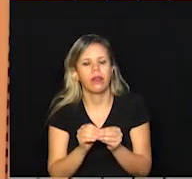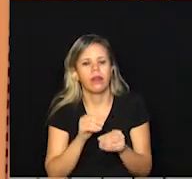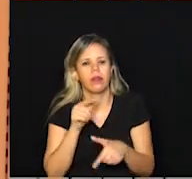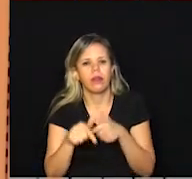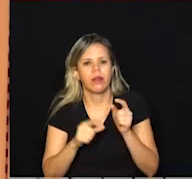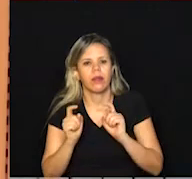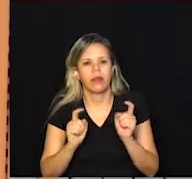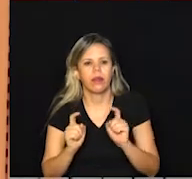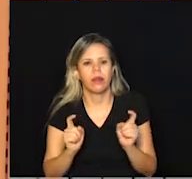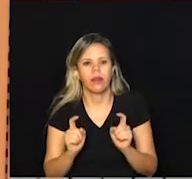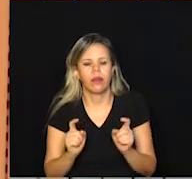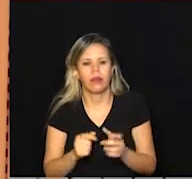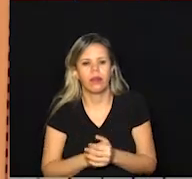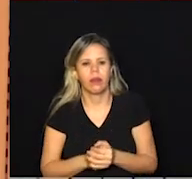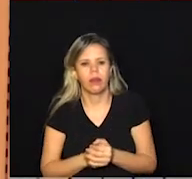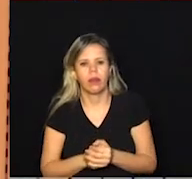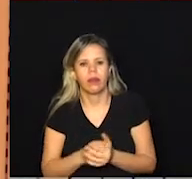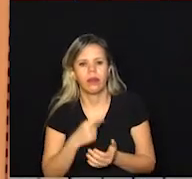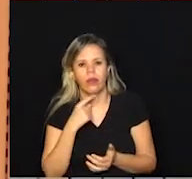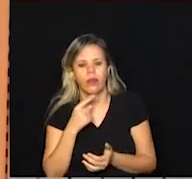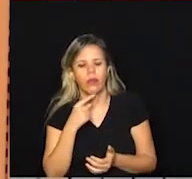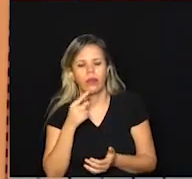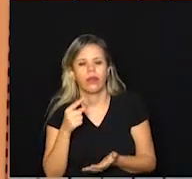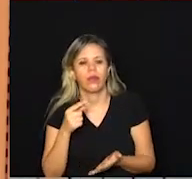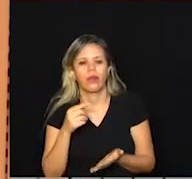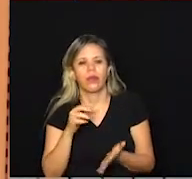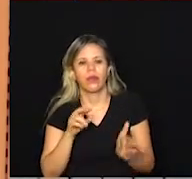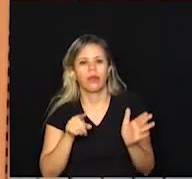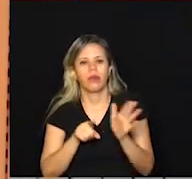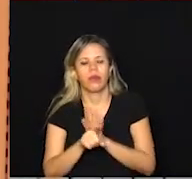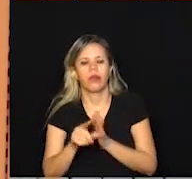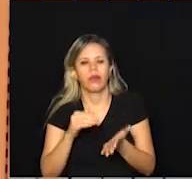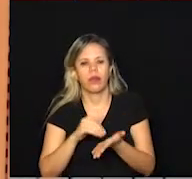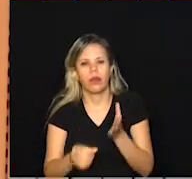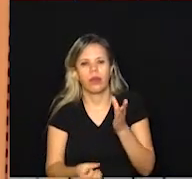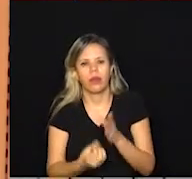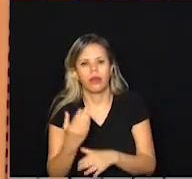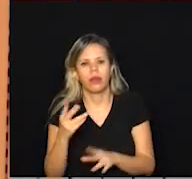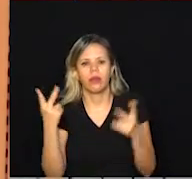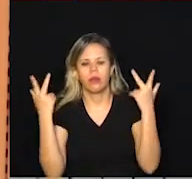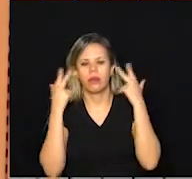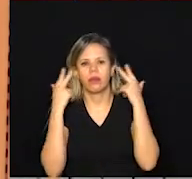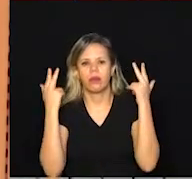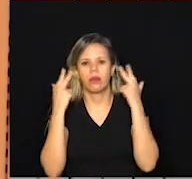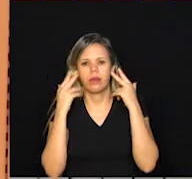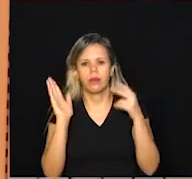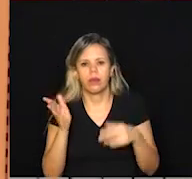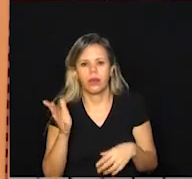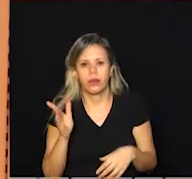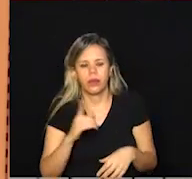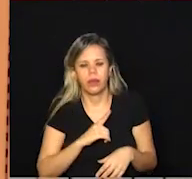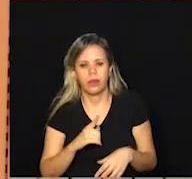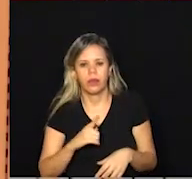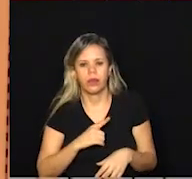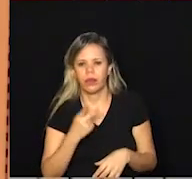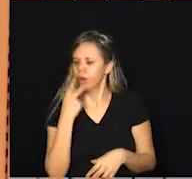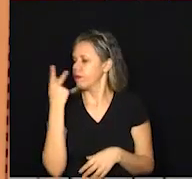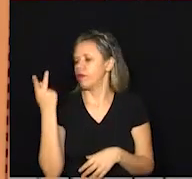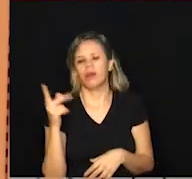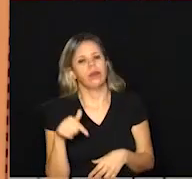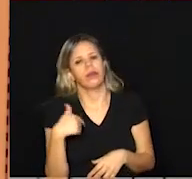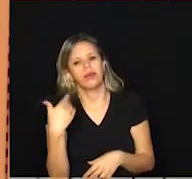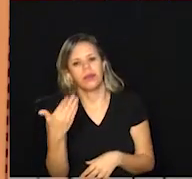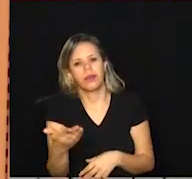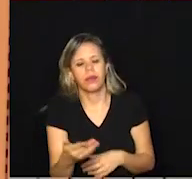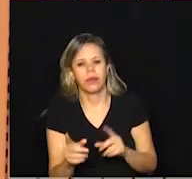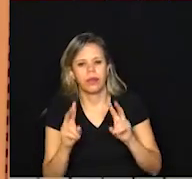atividade tá com os encaminhamentos possíveis vamos daquilo que surgiu aqui na tua a última já tínhamos dito que